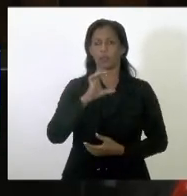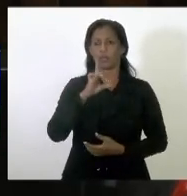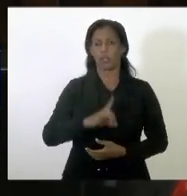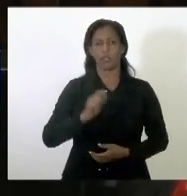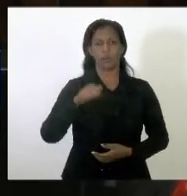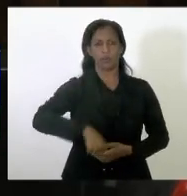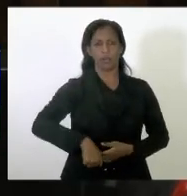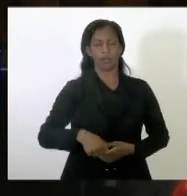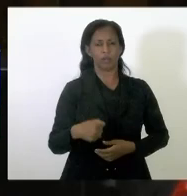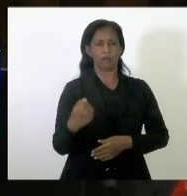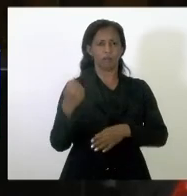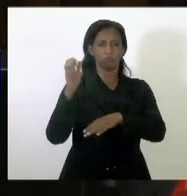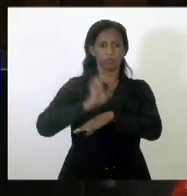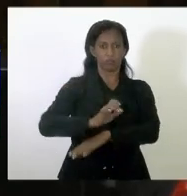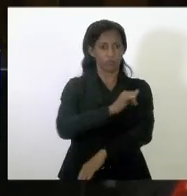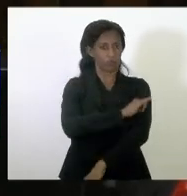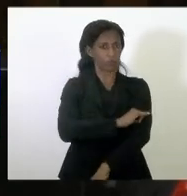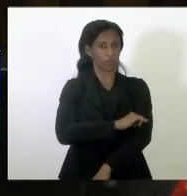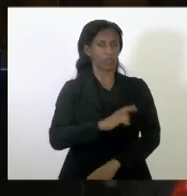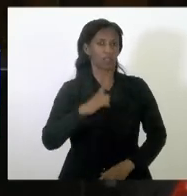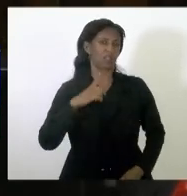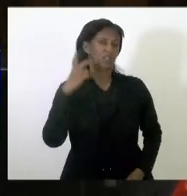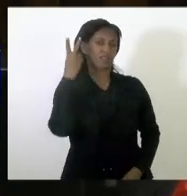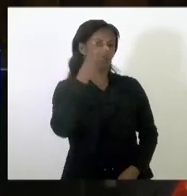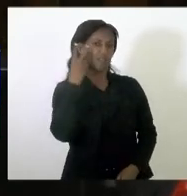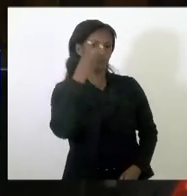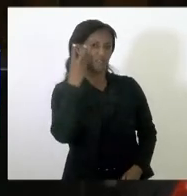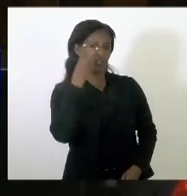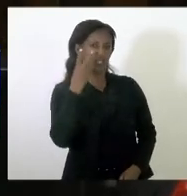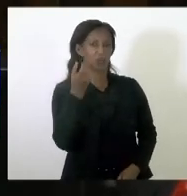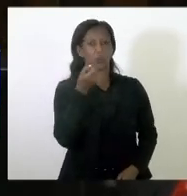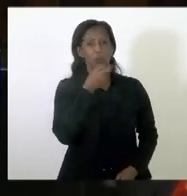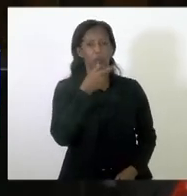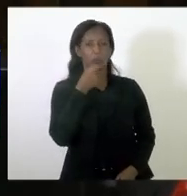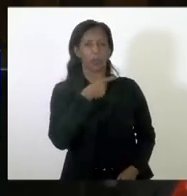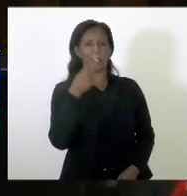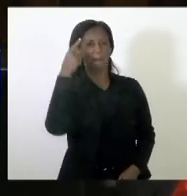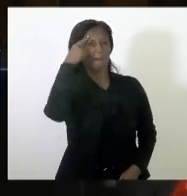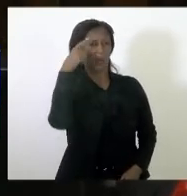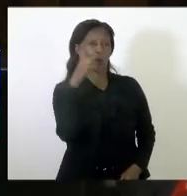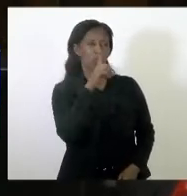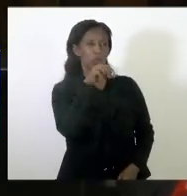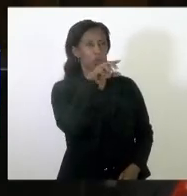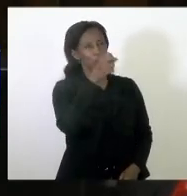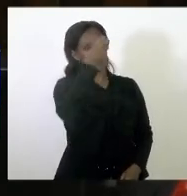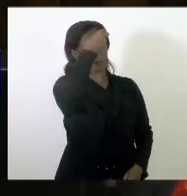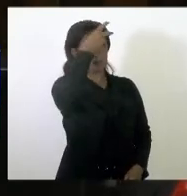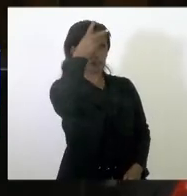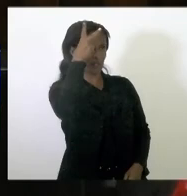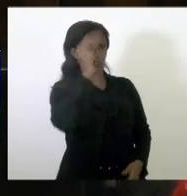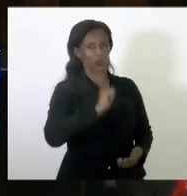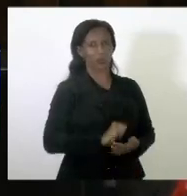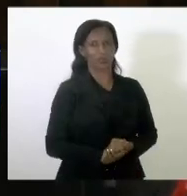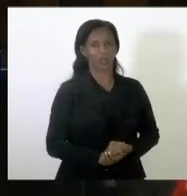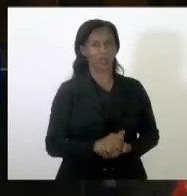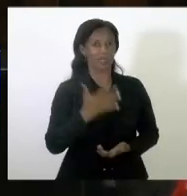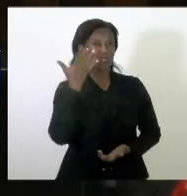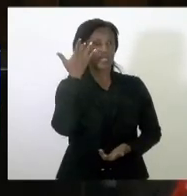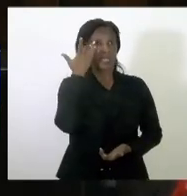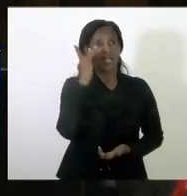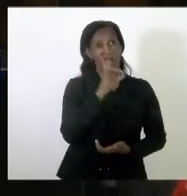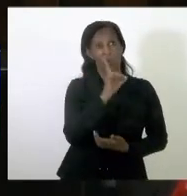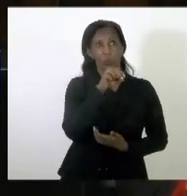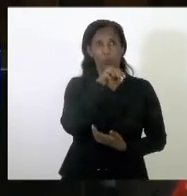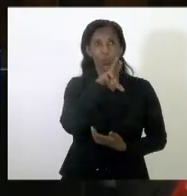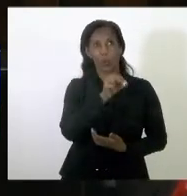Janeiro. Tem vereador engraçadinho que se acha o dono da prefeitura, que é apadrinhado por aqueles que também se acham os donos